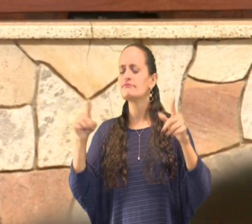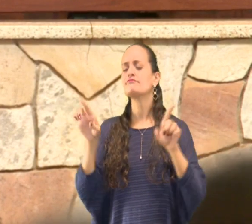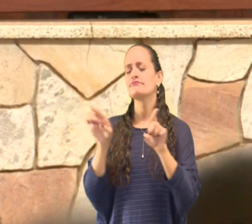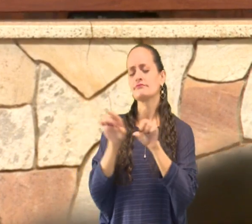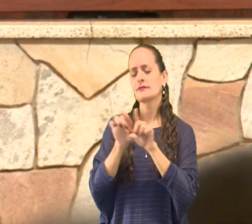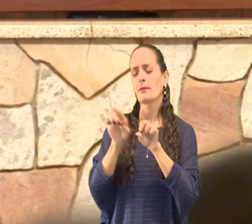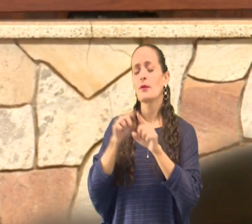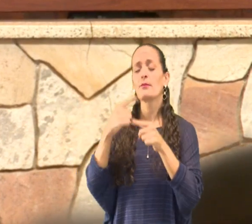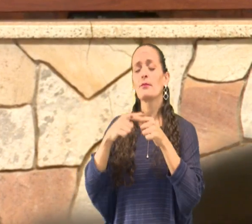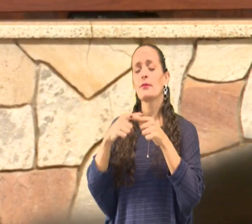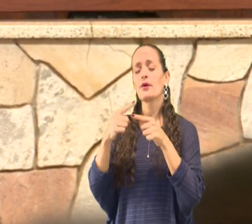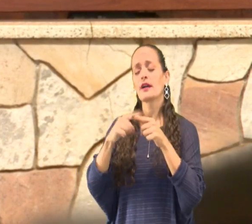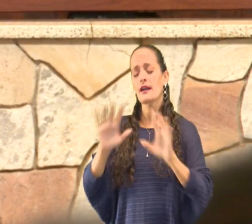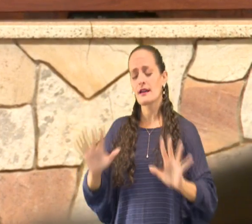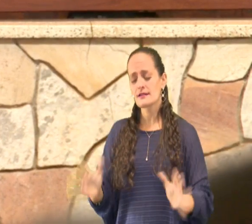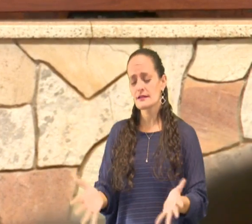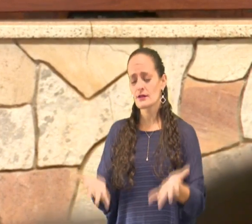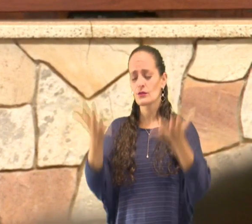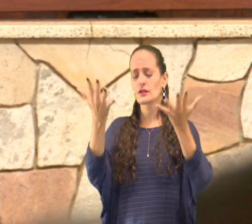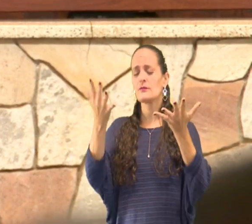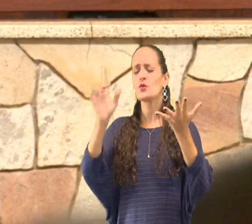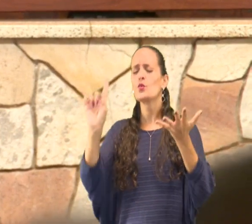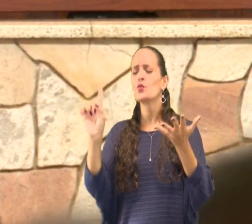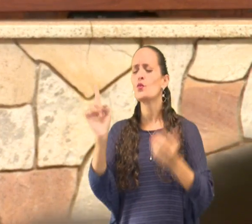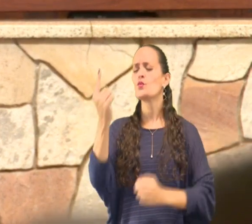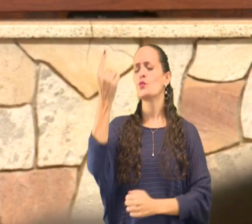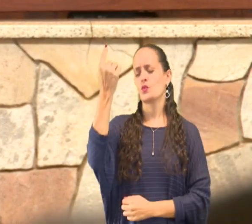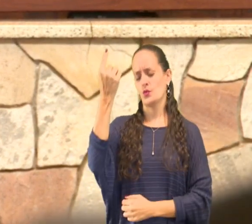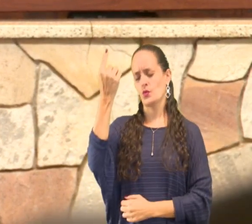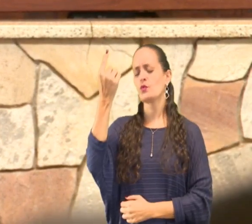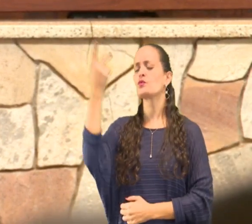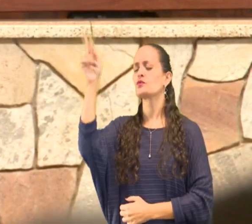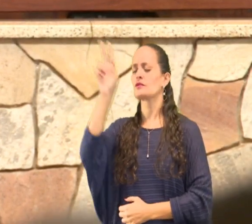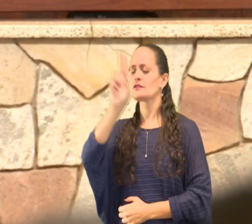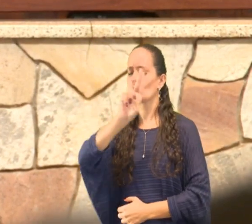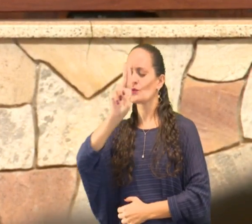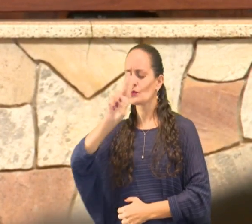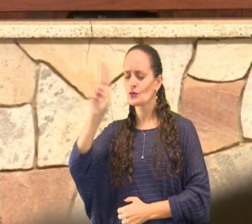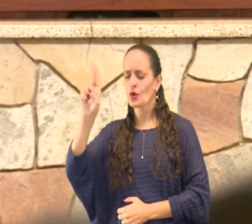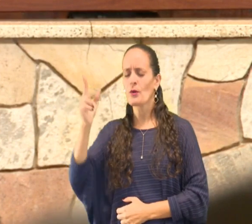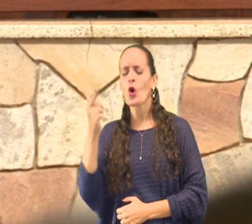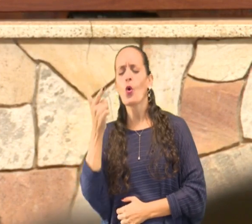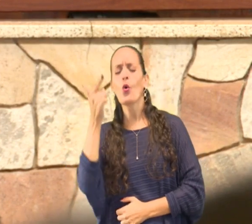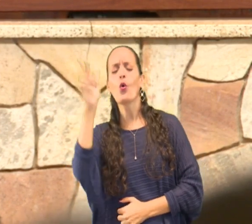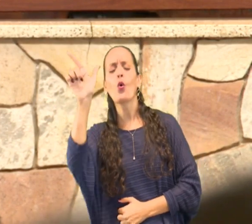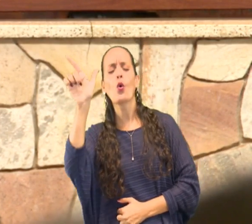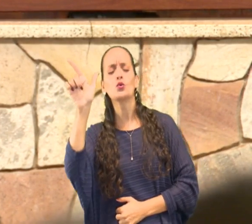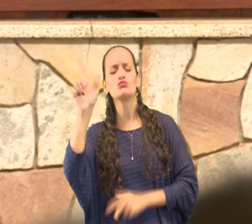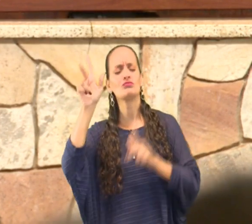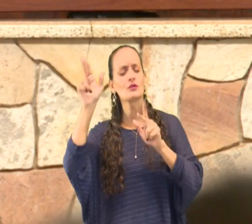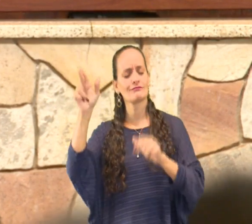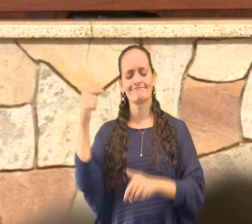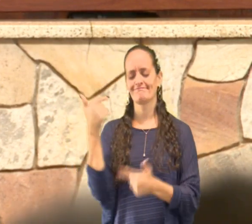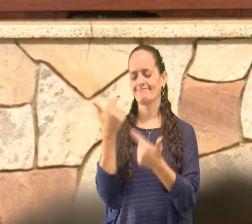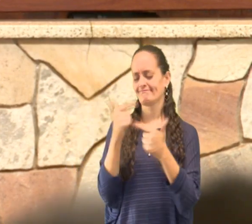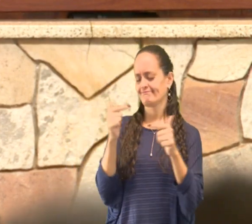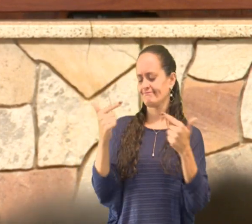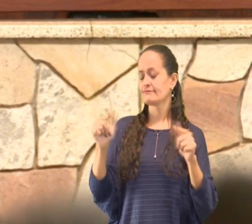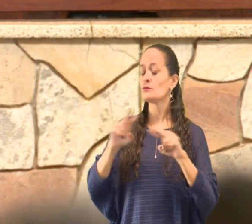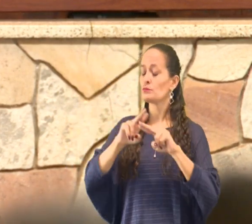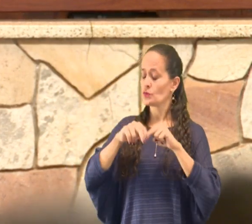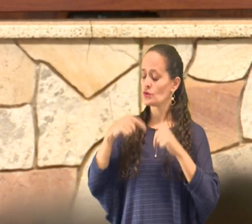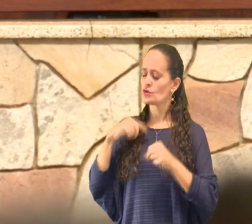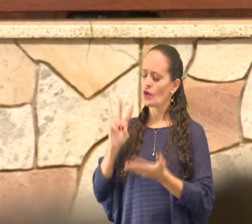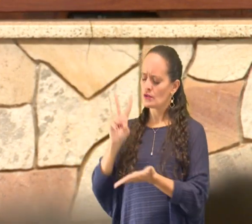Deus, para exaltação, unicamente, exclusivamente do Teu nome, Pai. Não há outro além de Ti. E nós nos curvamos